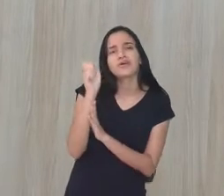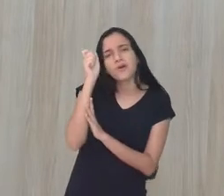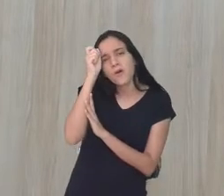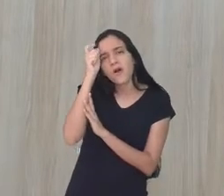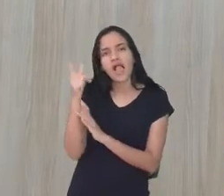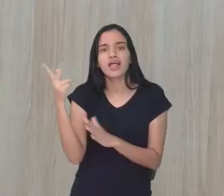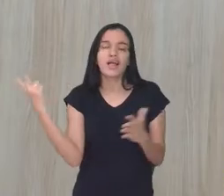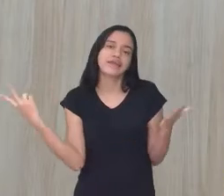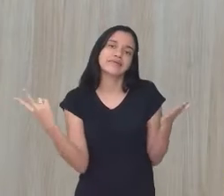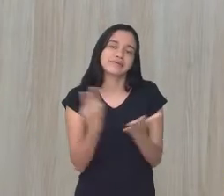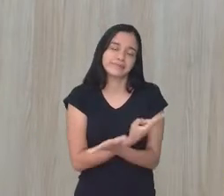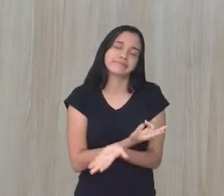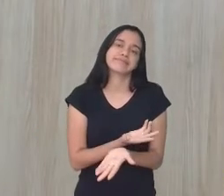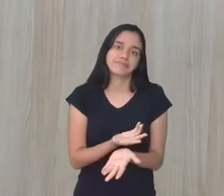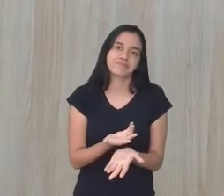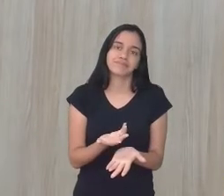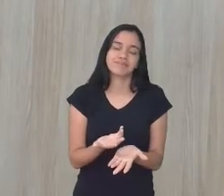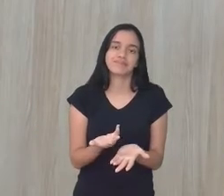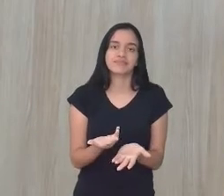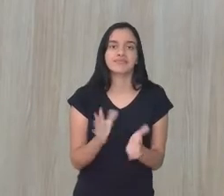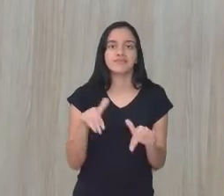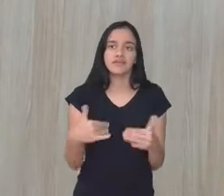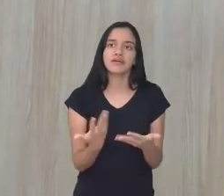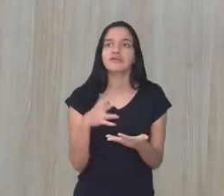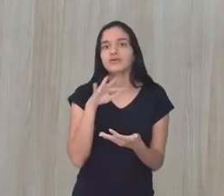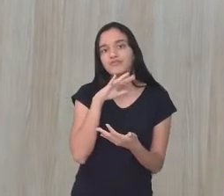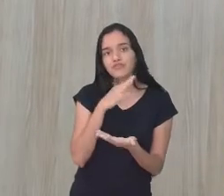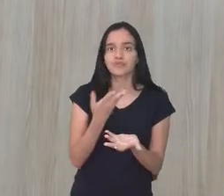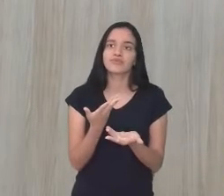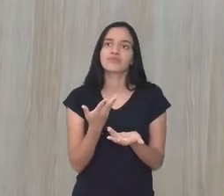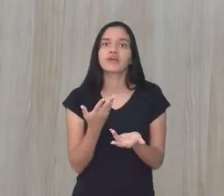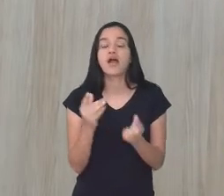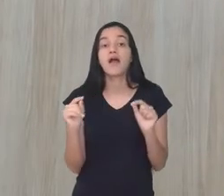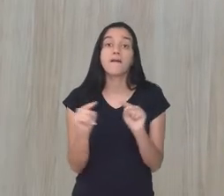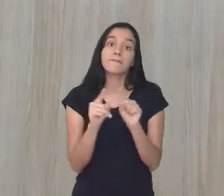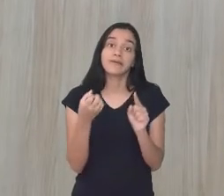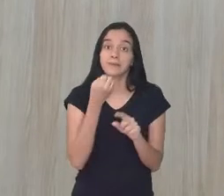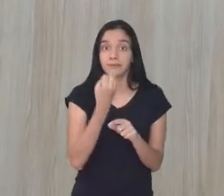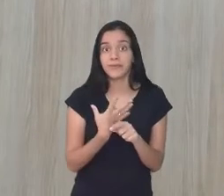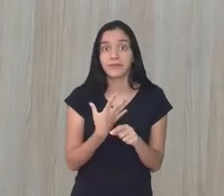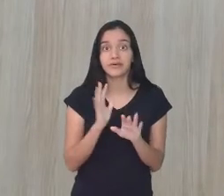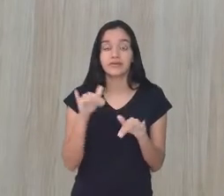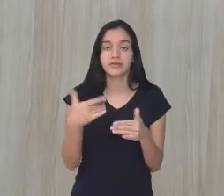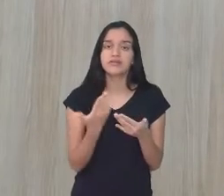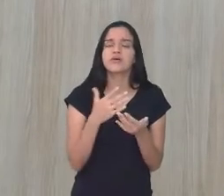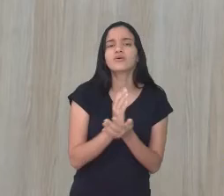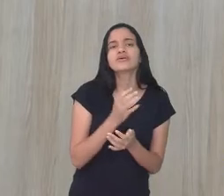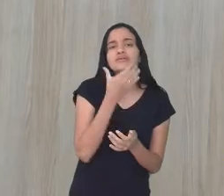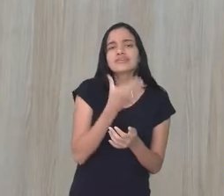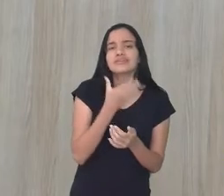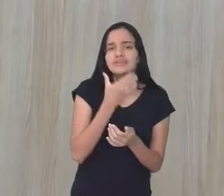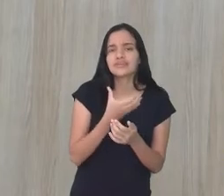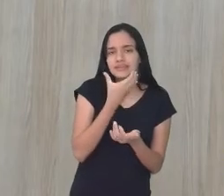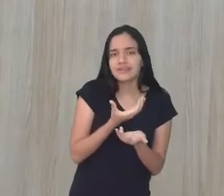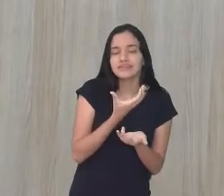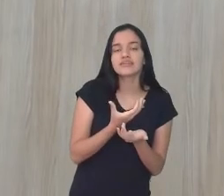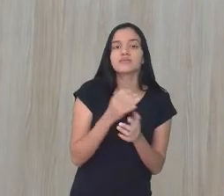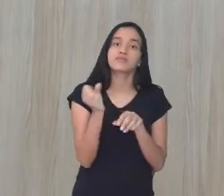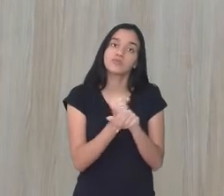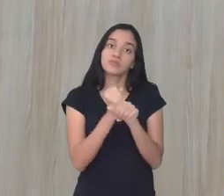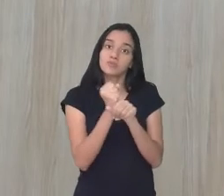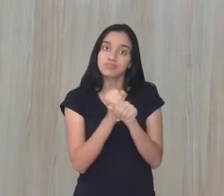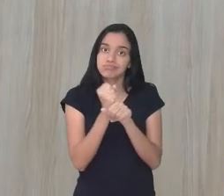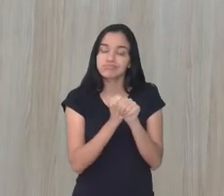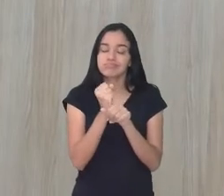ideias erradas, Eita. aí ficou ruim para o lado dele. Mas, bom, então, a partir de dezembro do mesmo ano, né, que